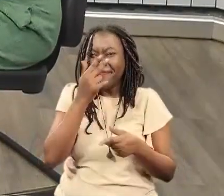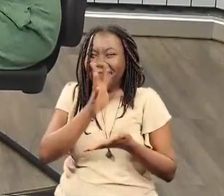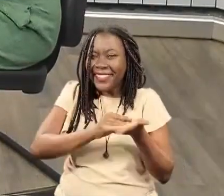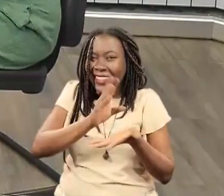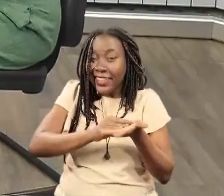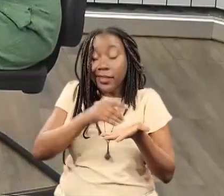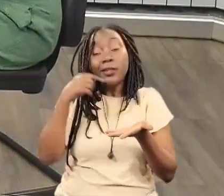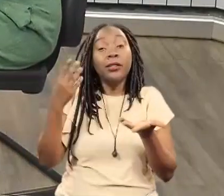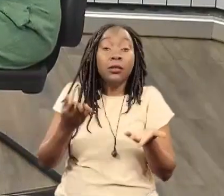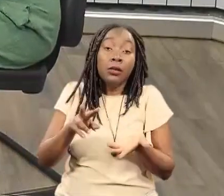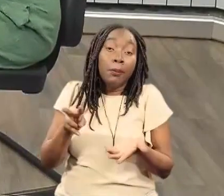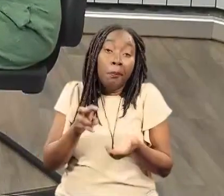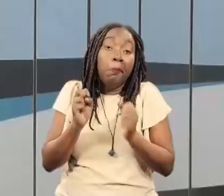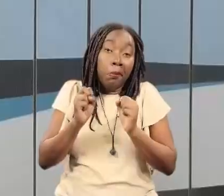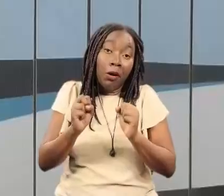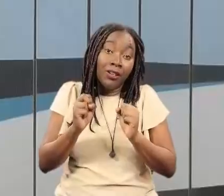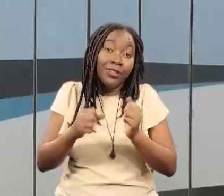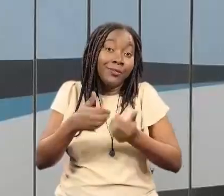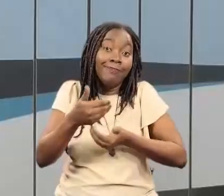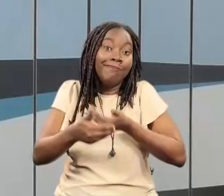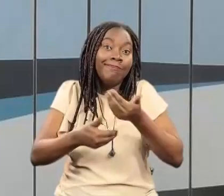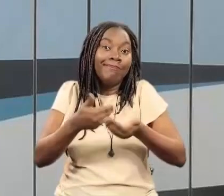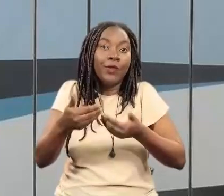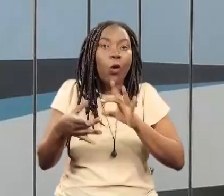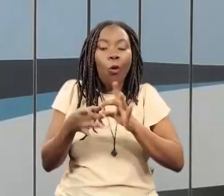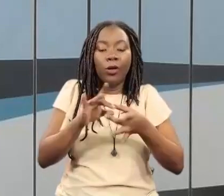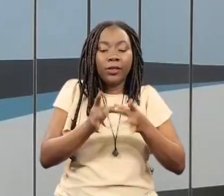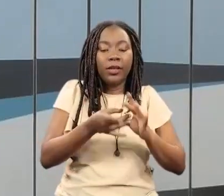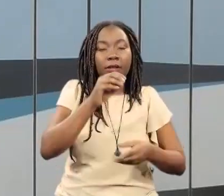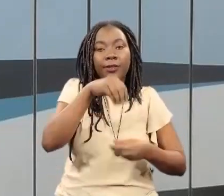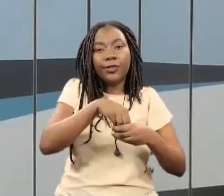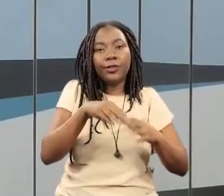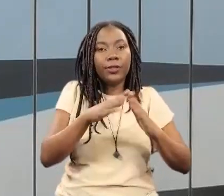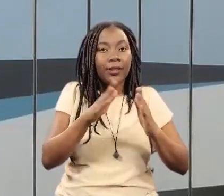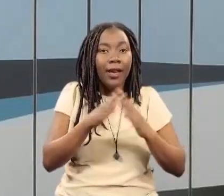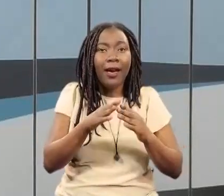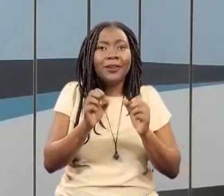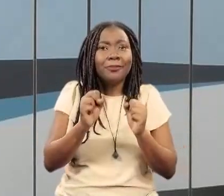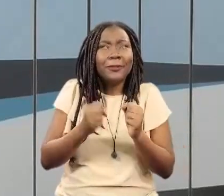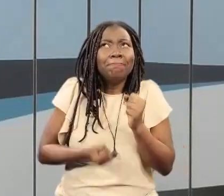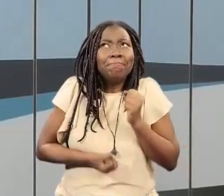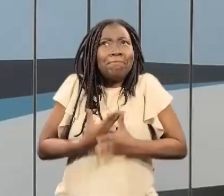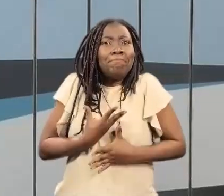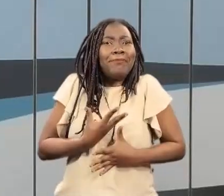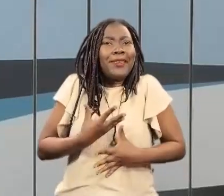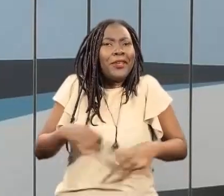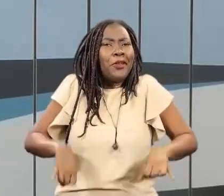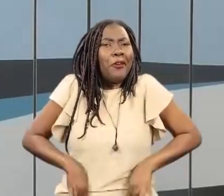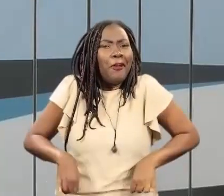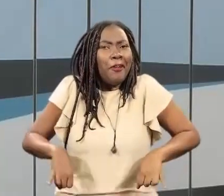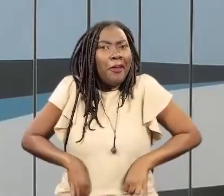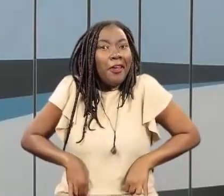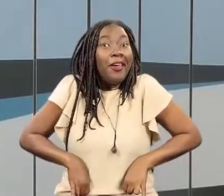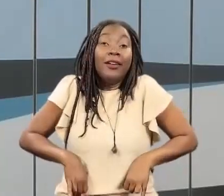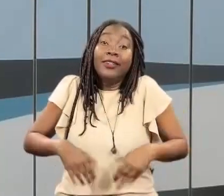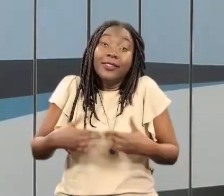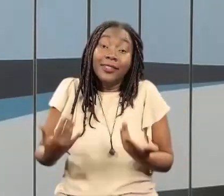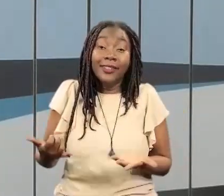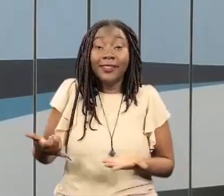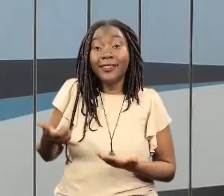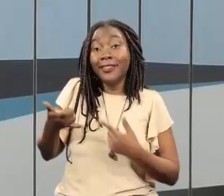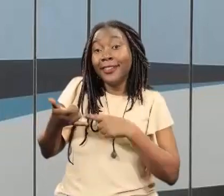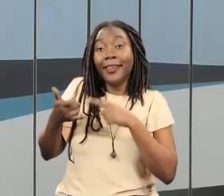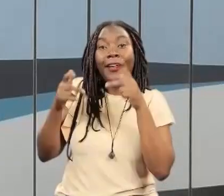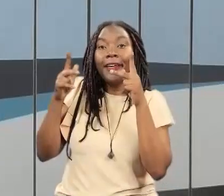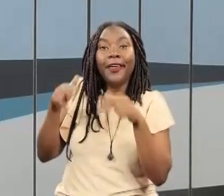entende? Então, eles podem estar, muitas vezes, o contexto dentro de casa ser um gatilho para esse sofrimento. Então, o celular acaba funcionando